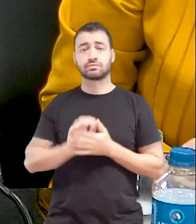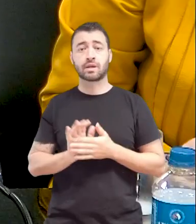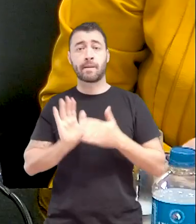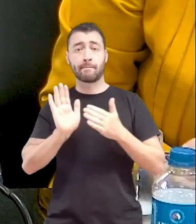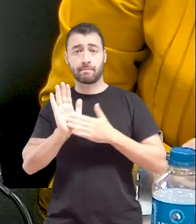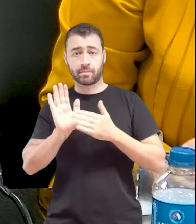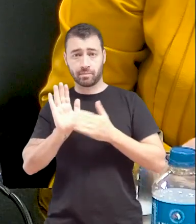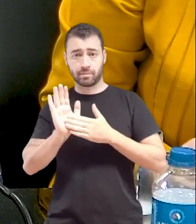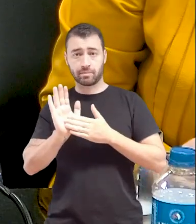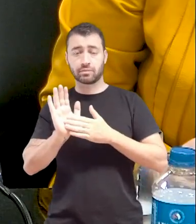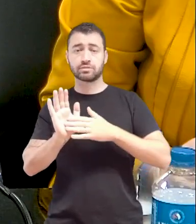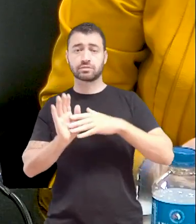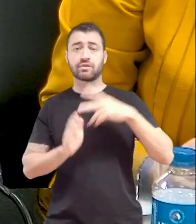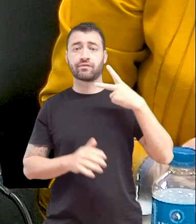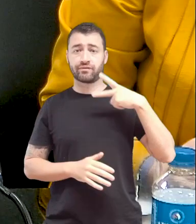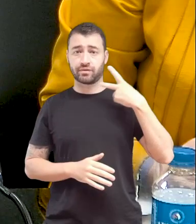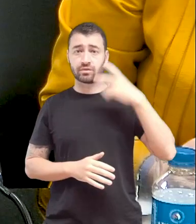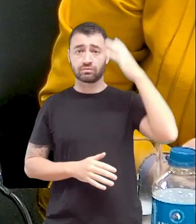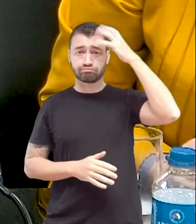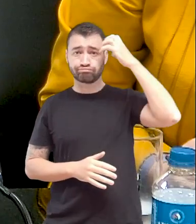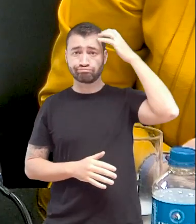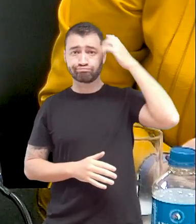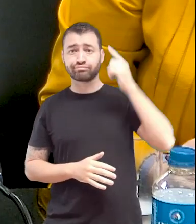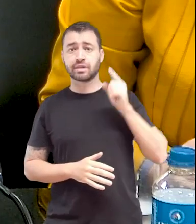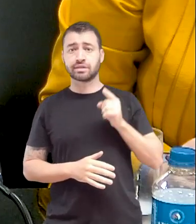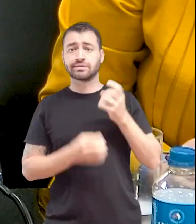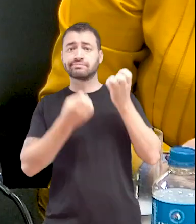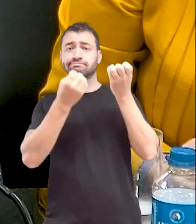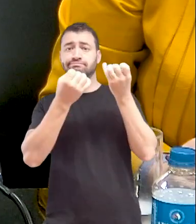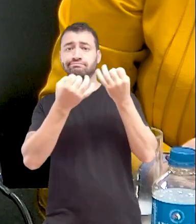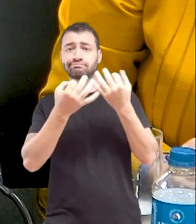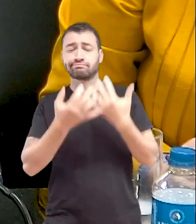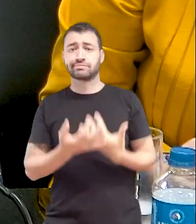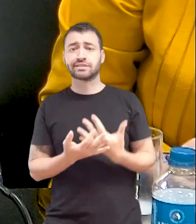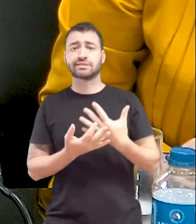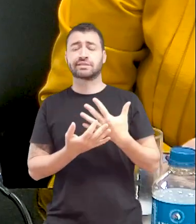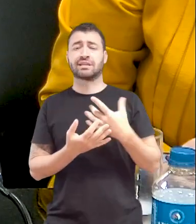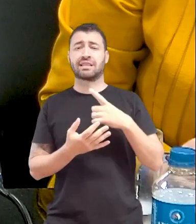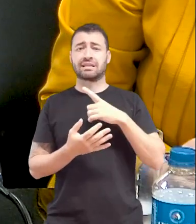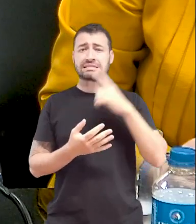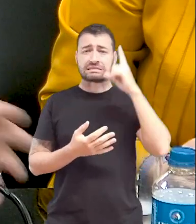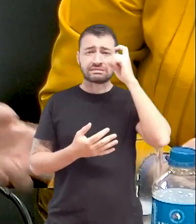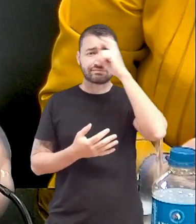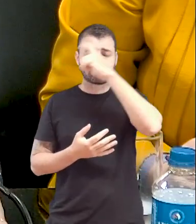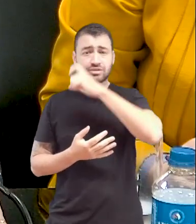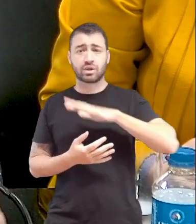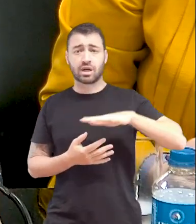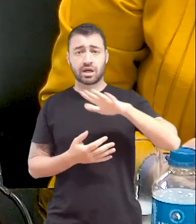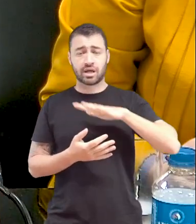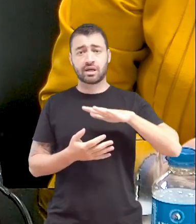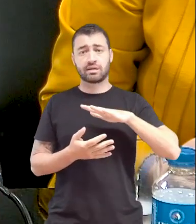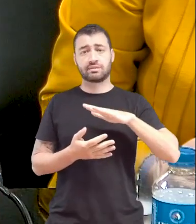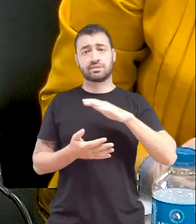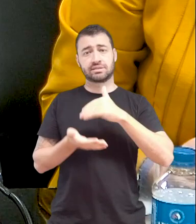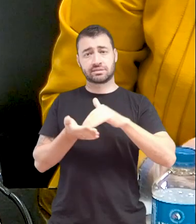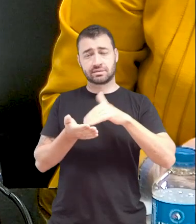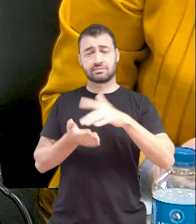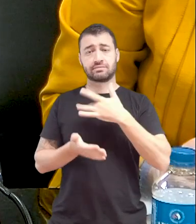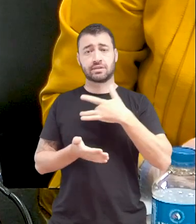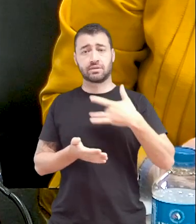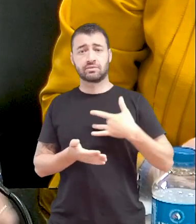a matéria de autoria do vereador Osmair Gadotti destaca as dificuldades enfrentadas pela Secretaria Municipal de Saúde